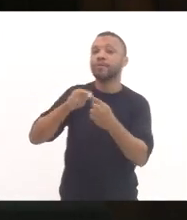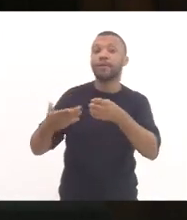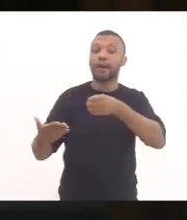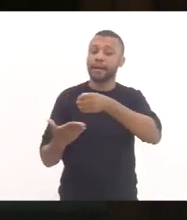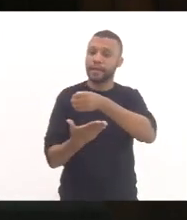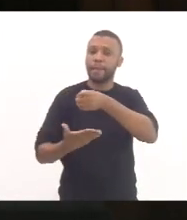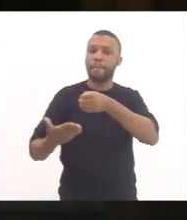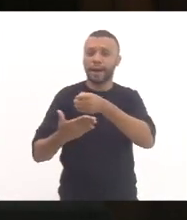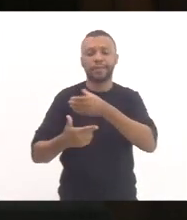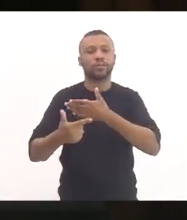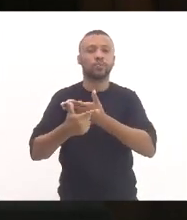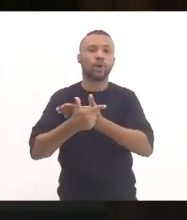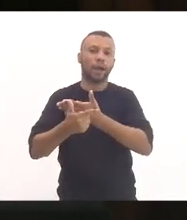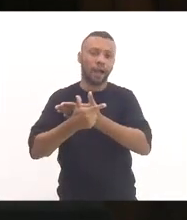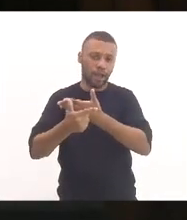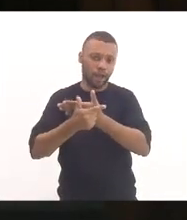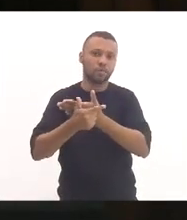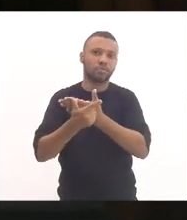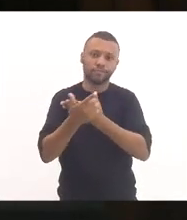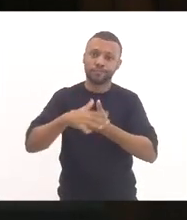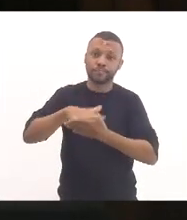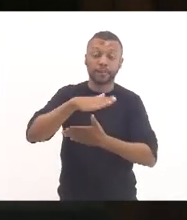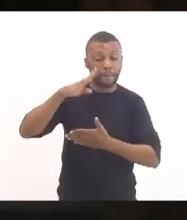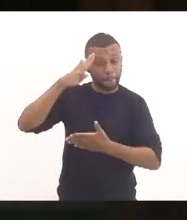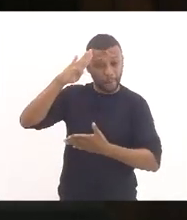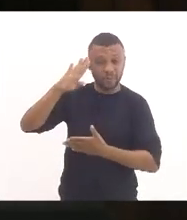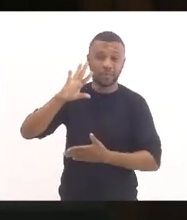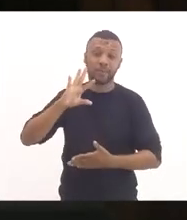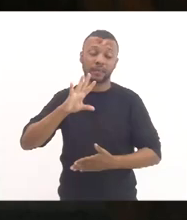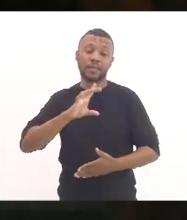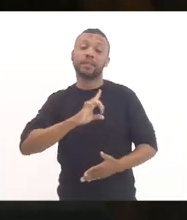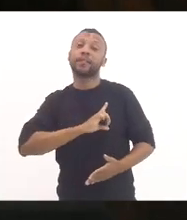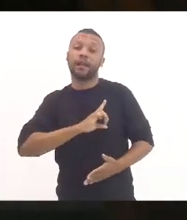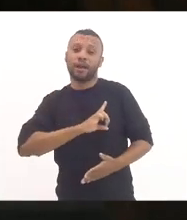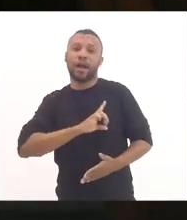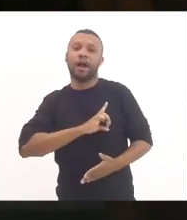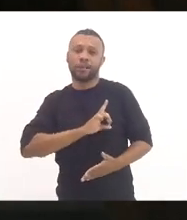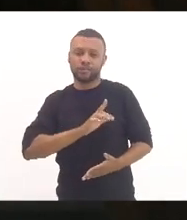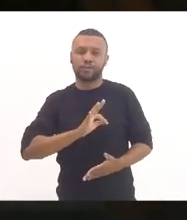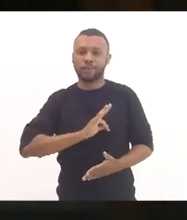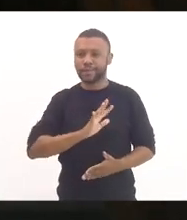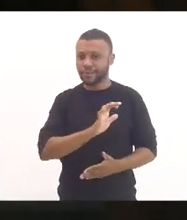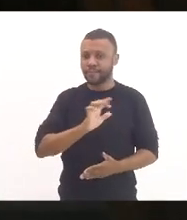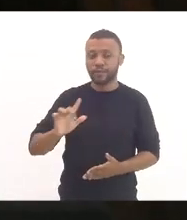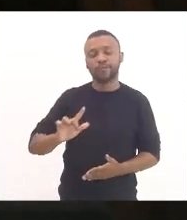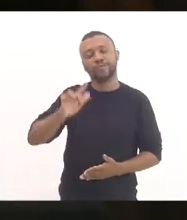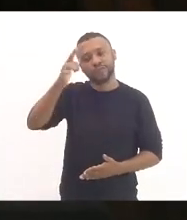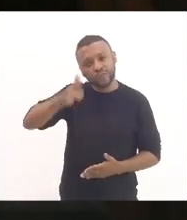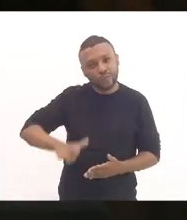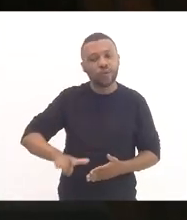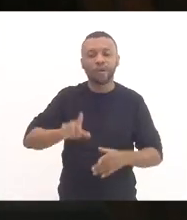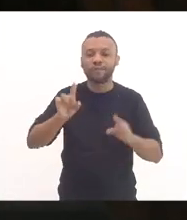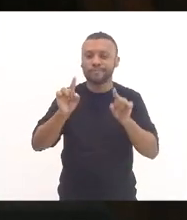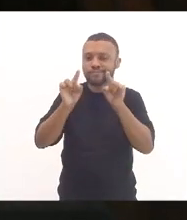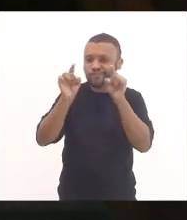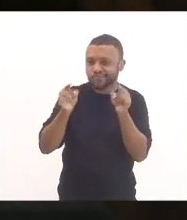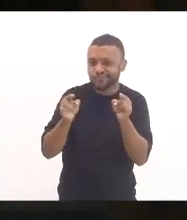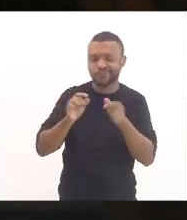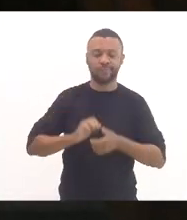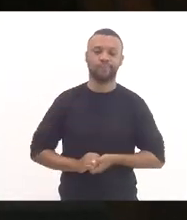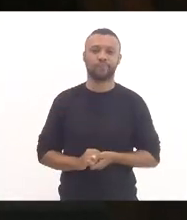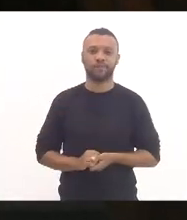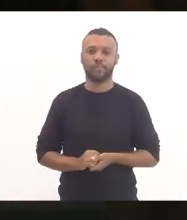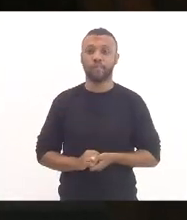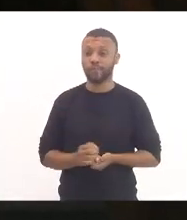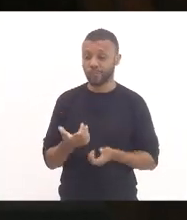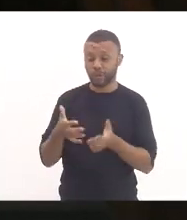dos demais cargos além do cargo de delegado E fazendo mais uma vez né um parênteses os